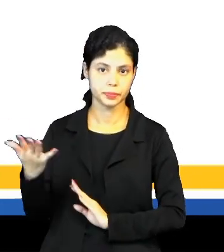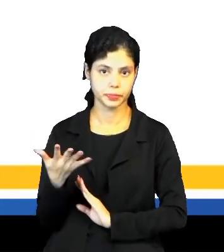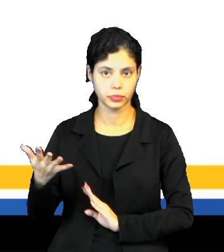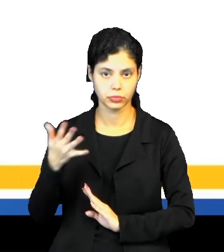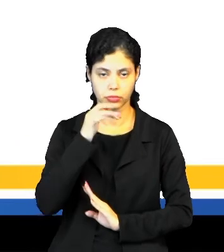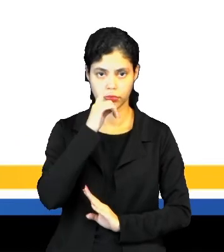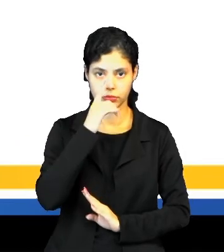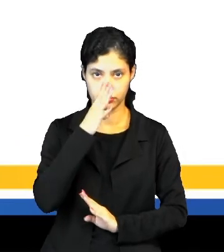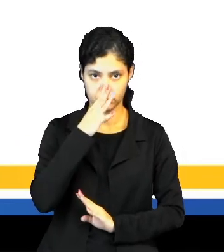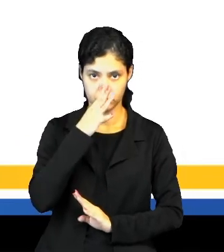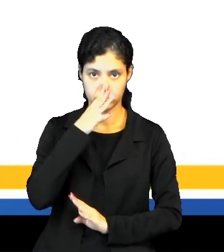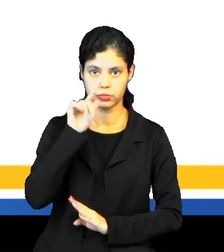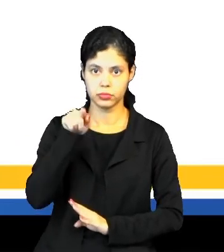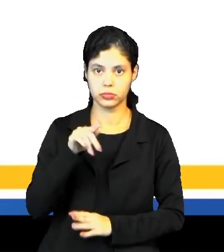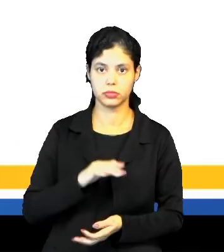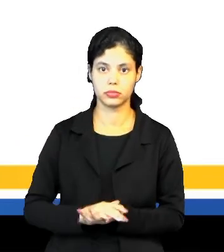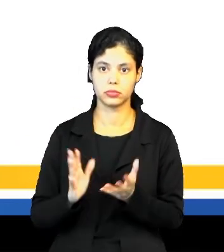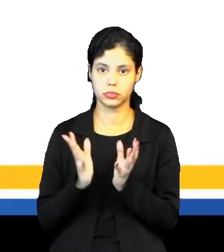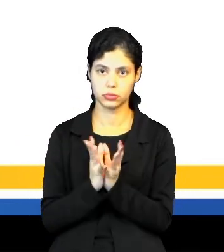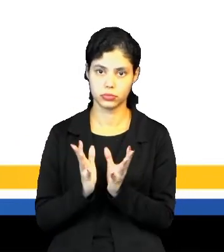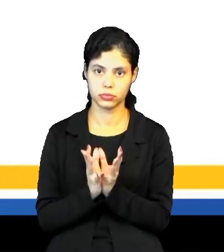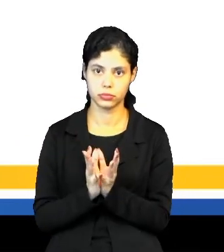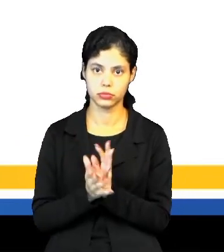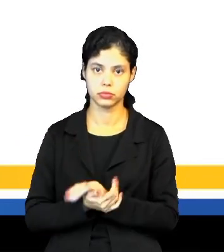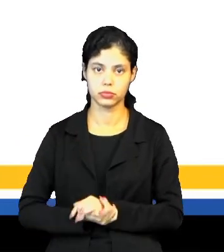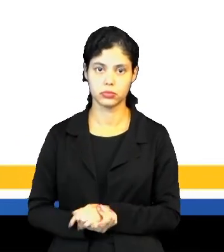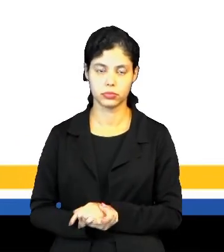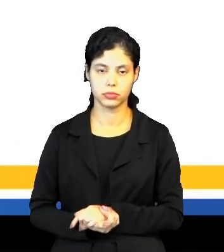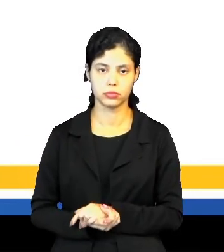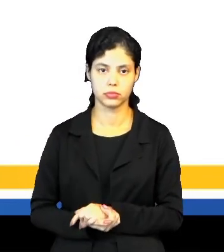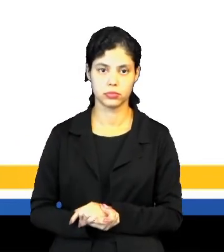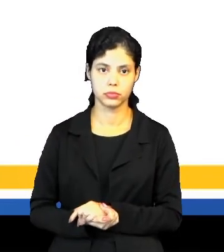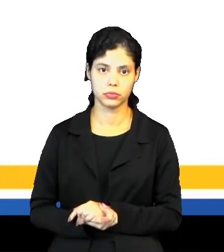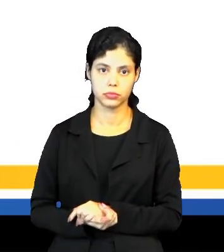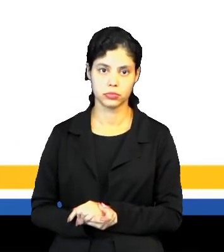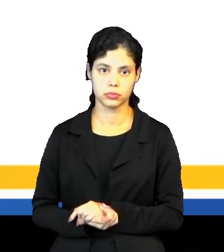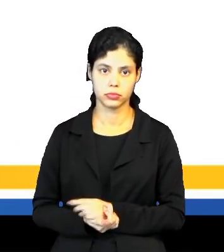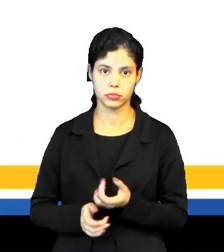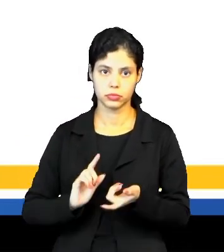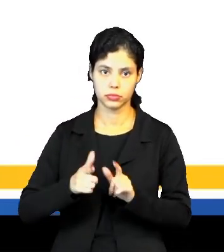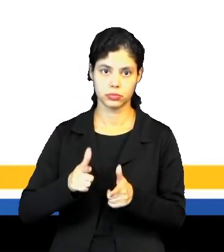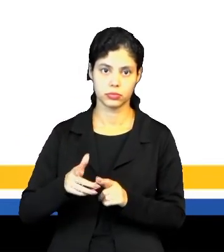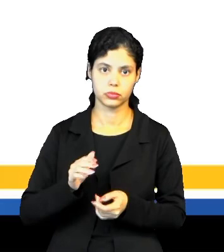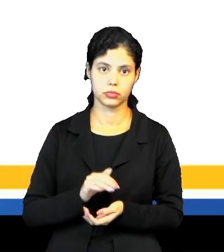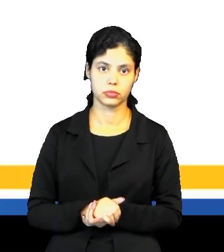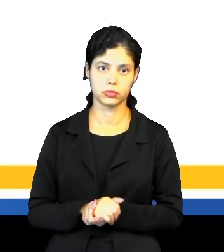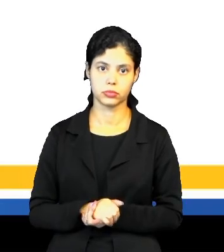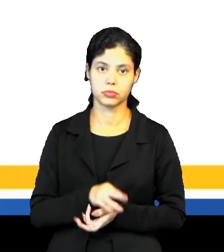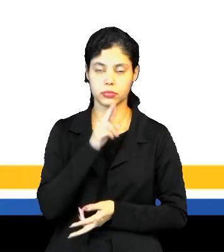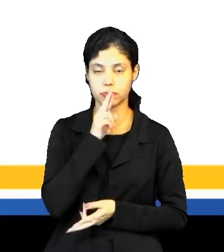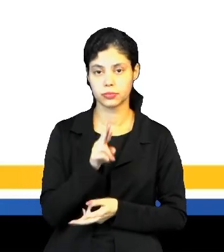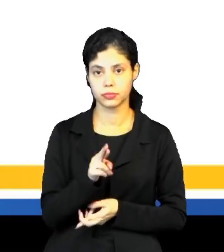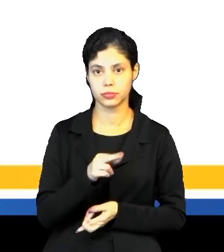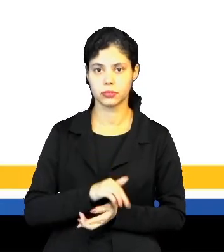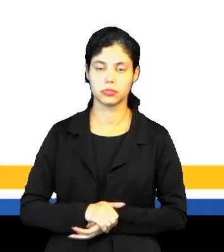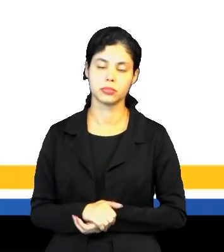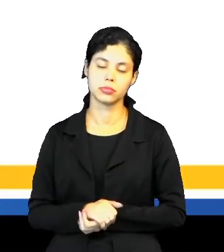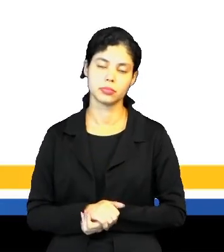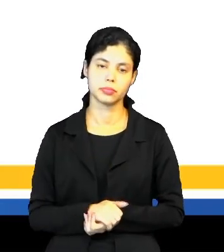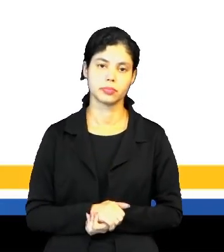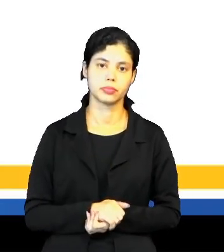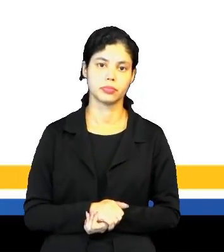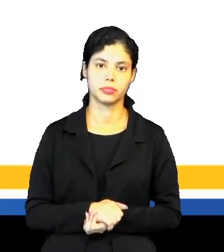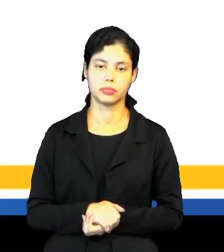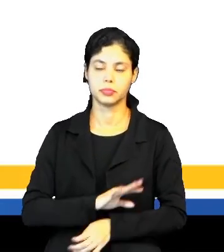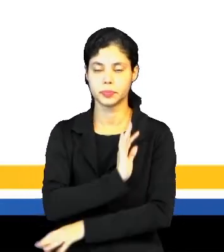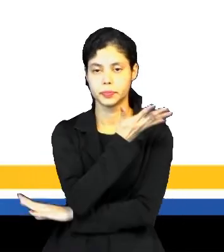baseavam os primeiros grupos humanos da pré-história para contar o tempo? Letra C, das observações dos